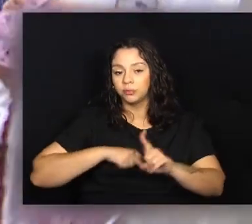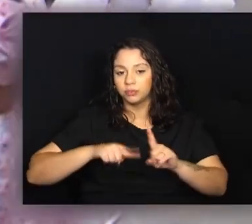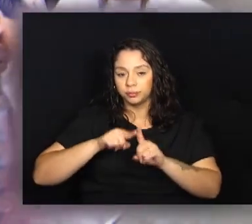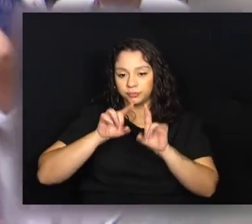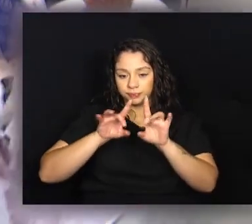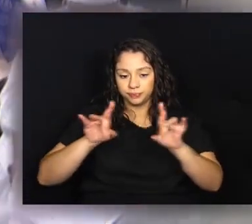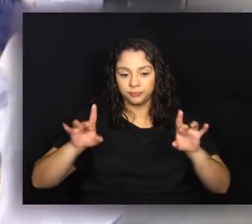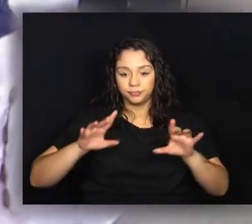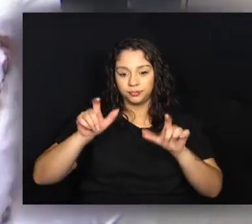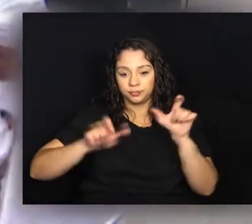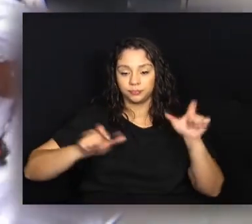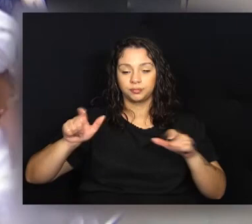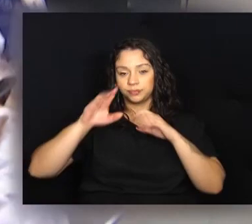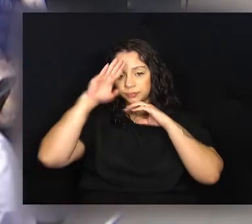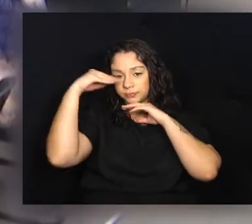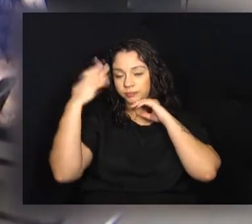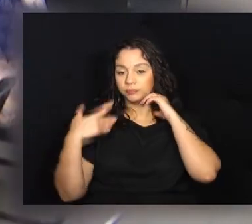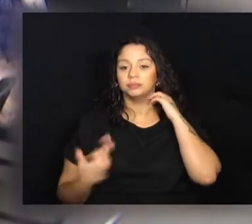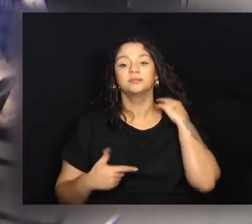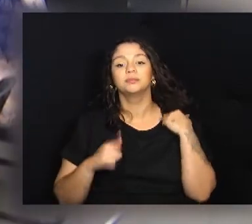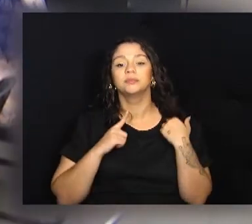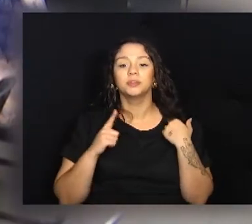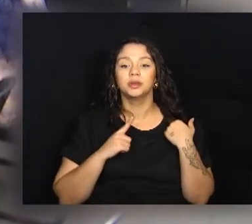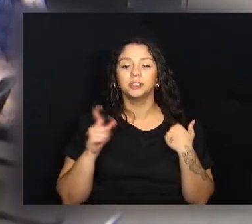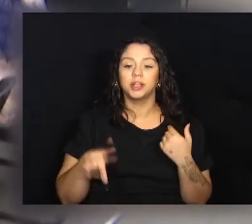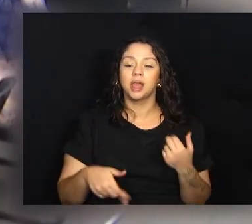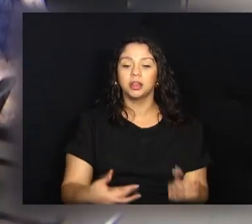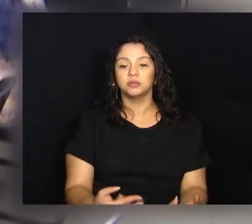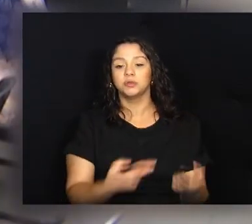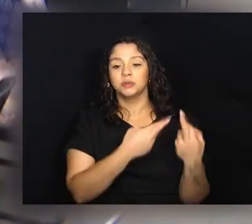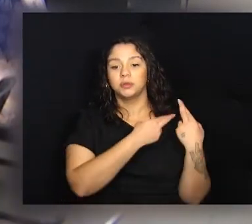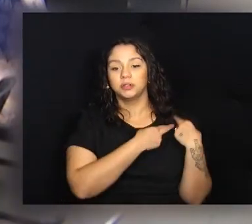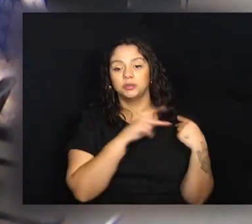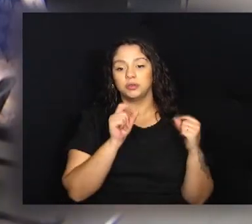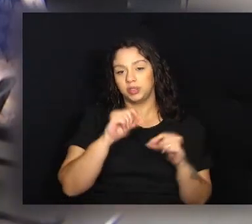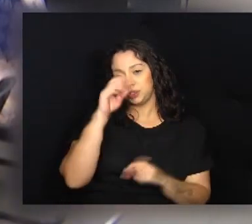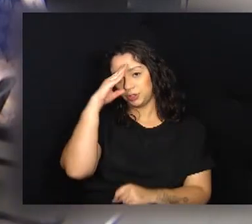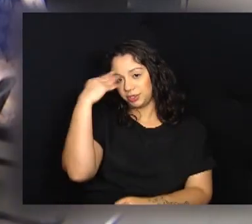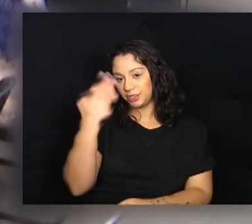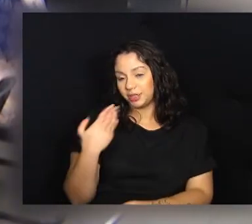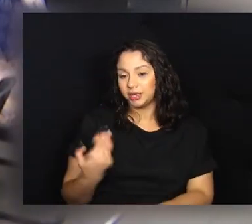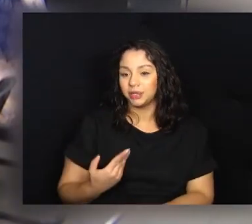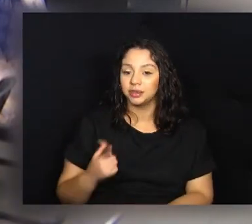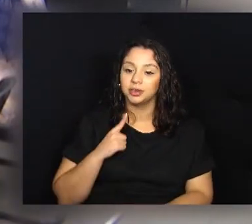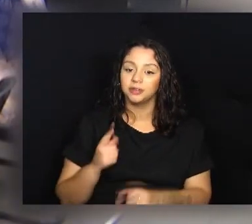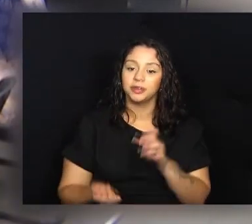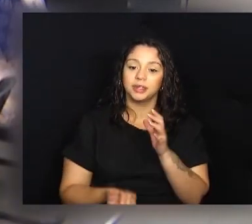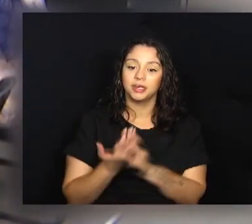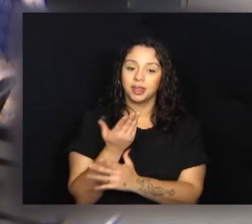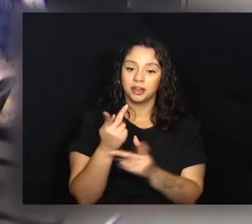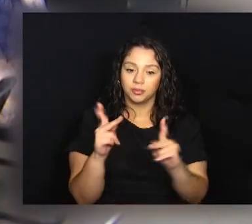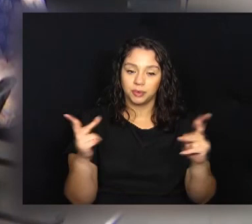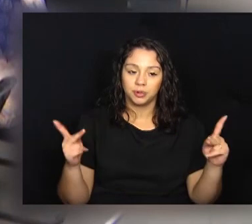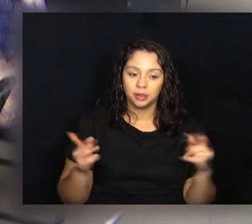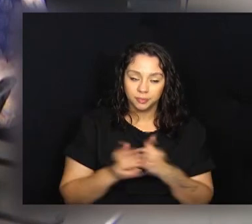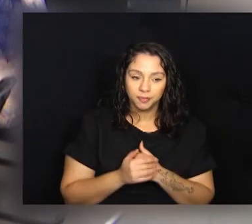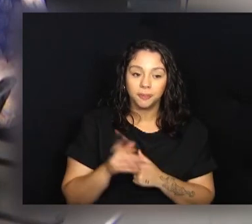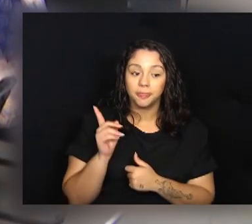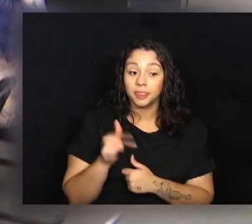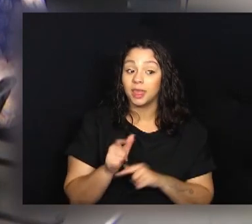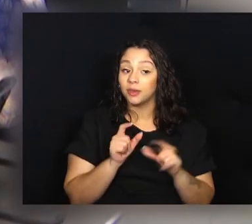das homenageadas da noite, com a responsabilidade do sagrado fundado por elas, que são